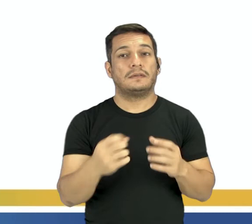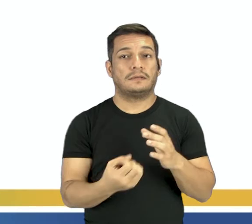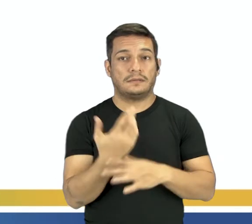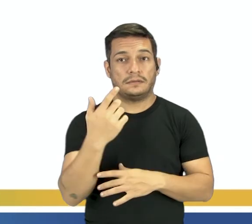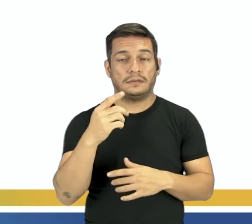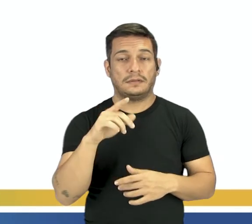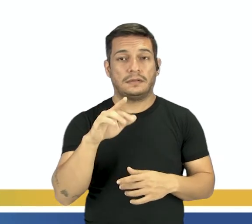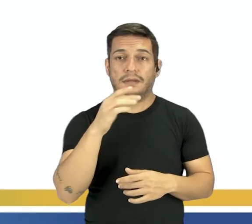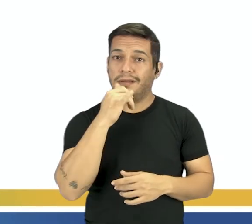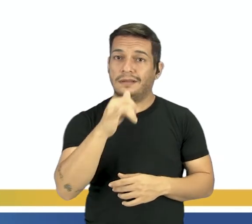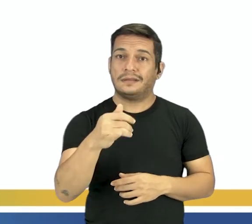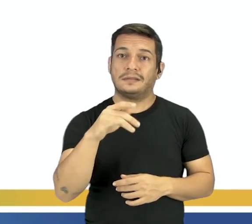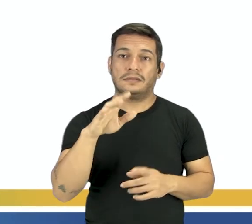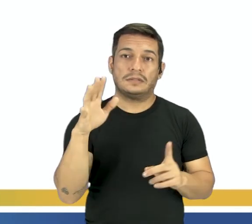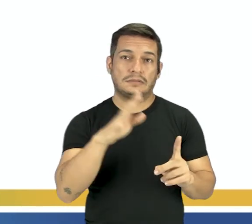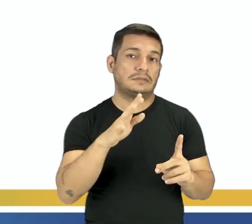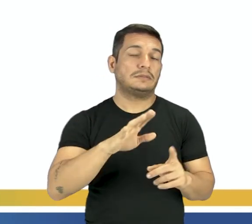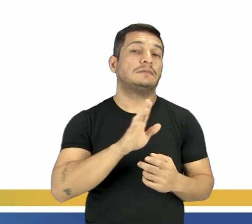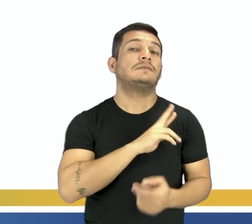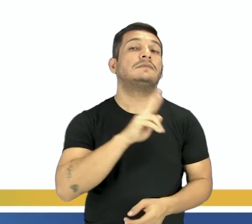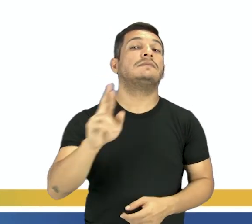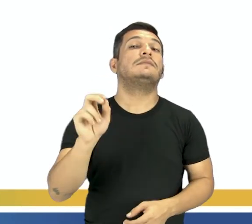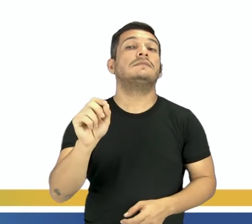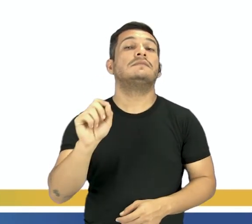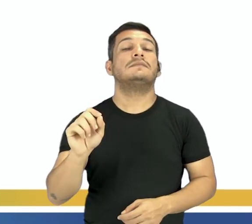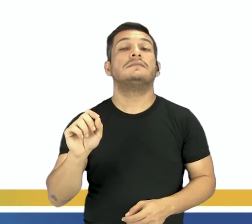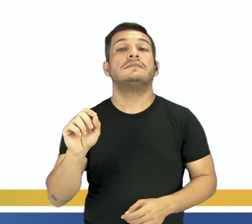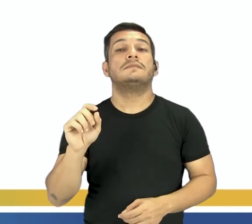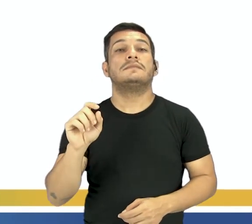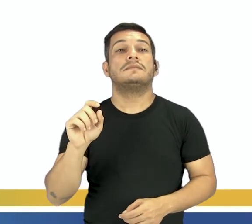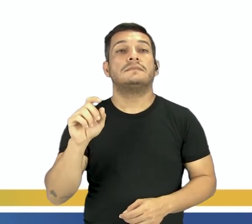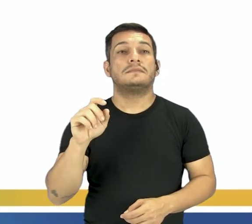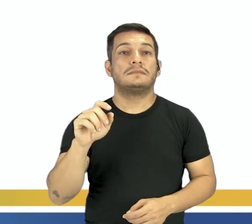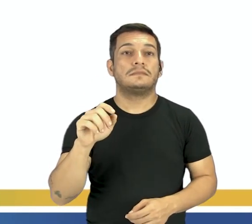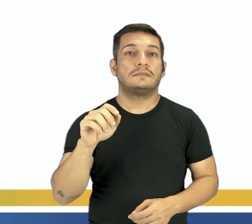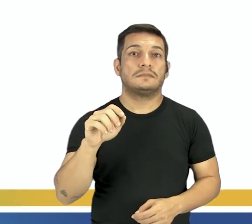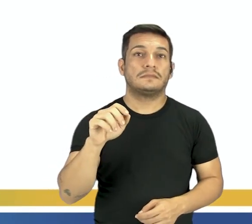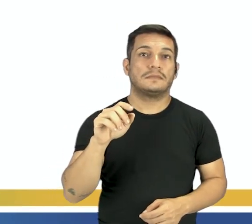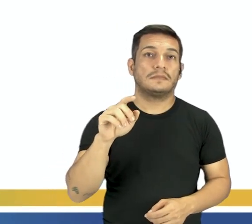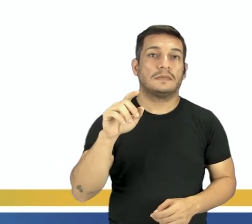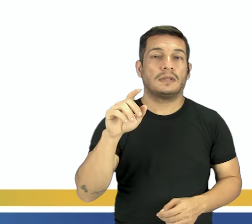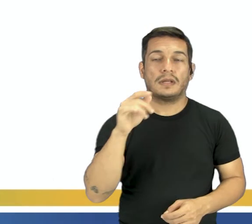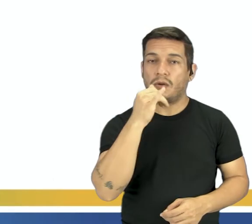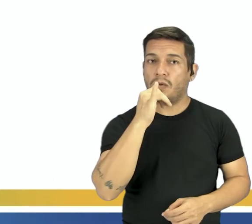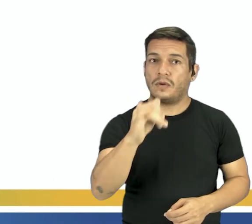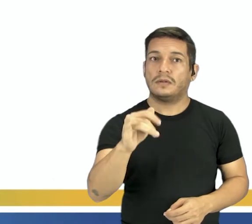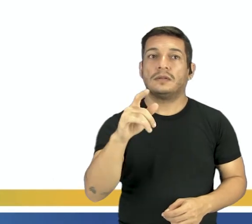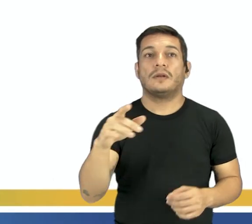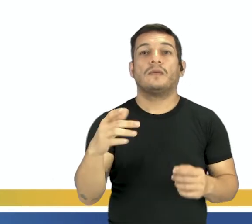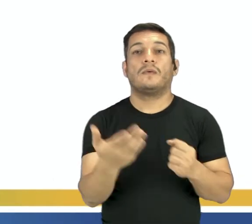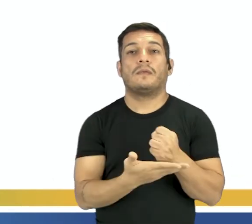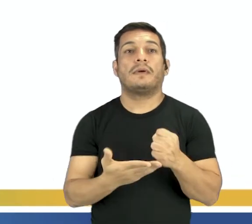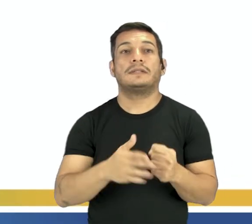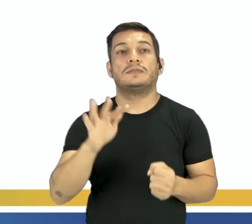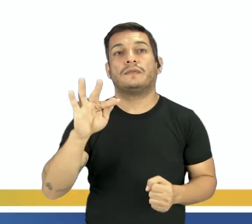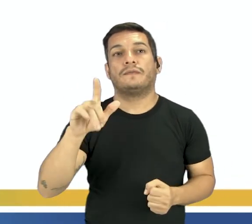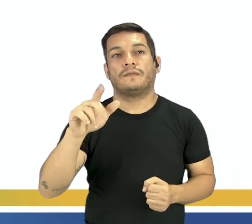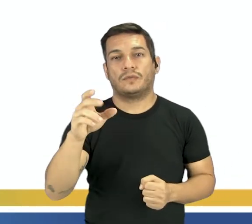até porque o nome é indução, o que é representado no fenômeno de indução é geração de corrente elétrica a partir de um fluxo